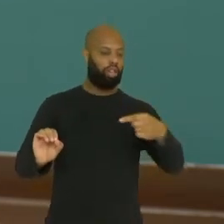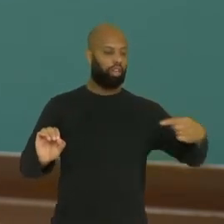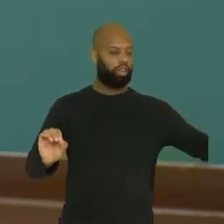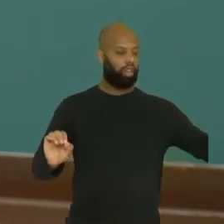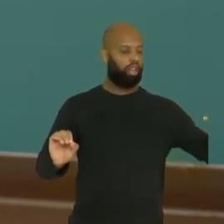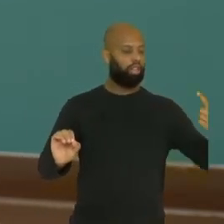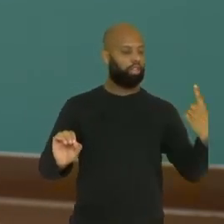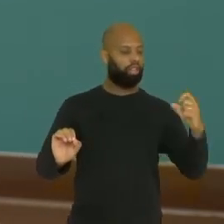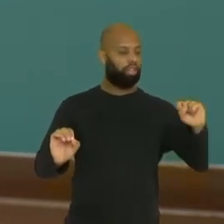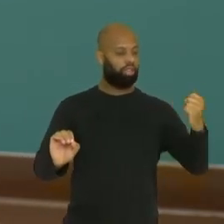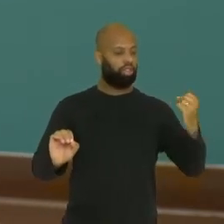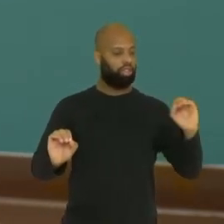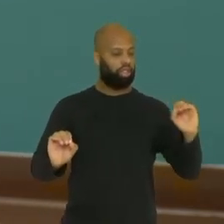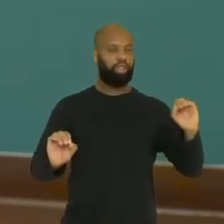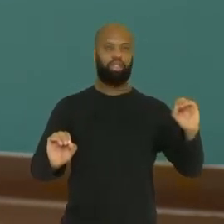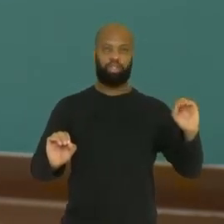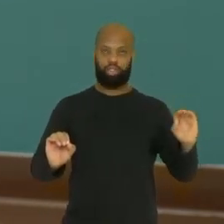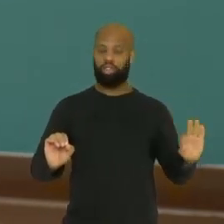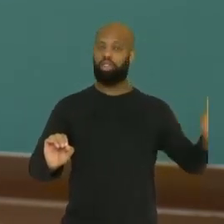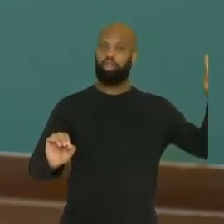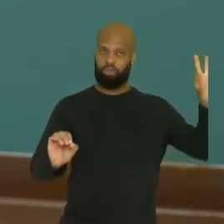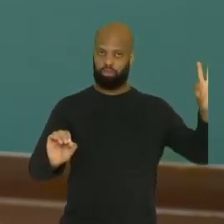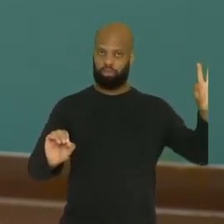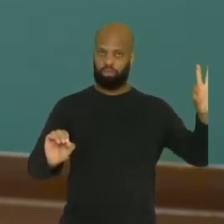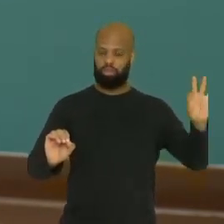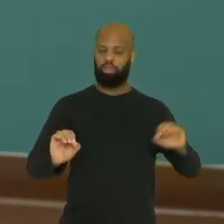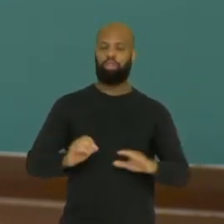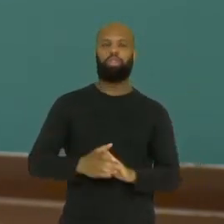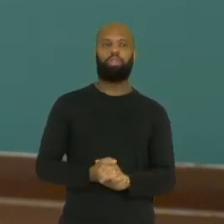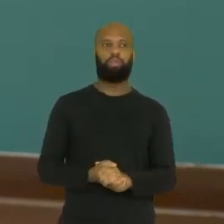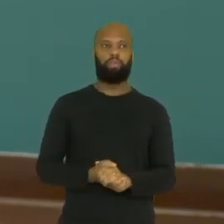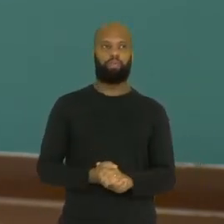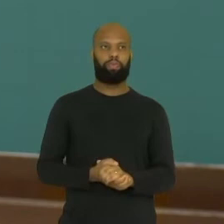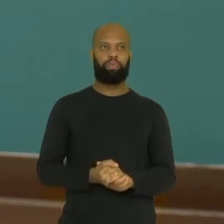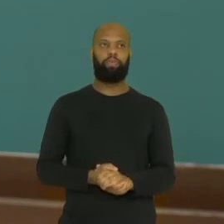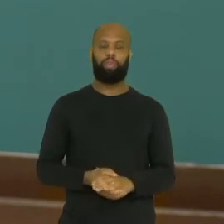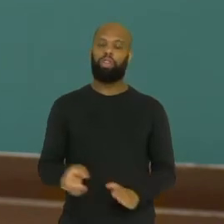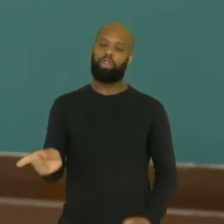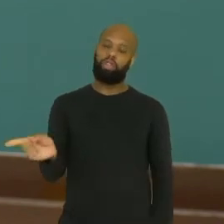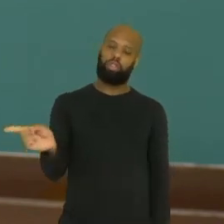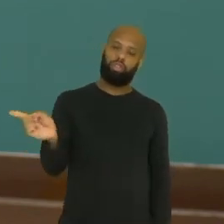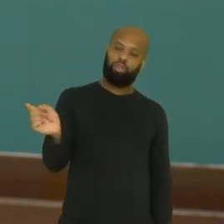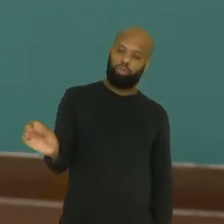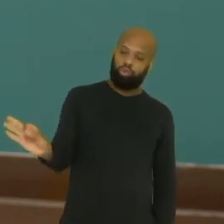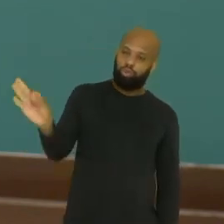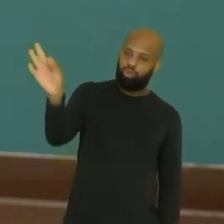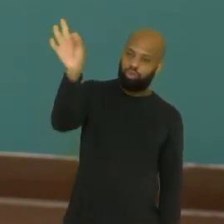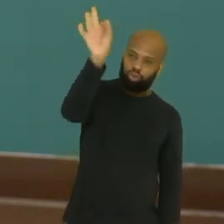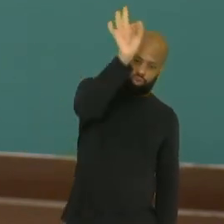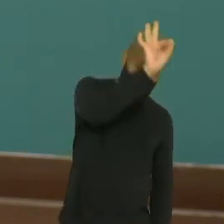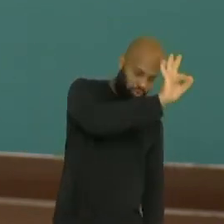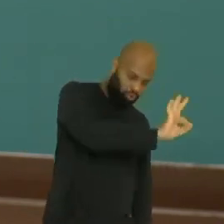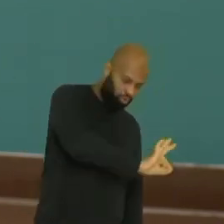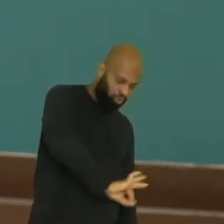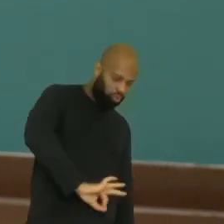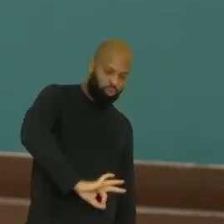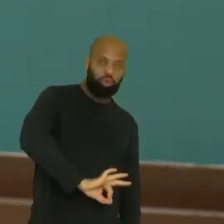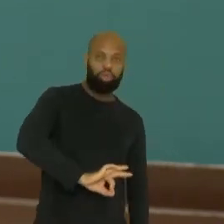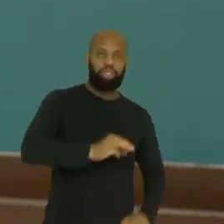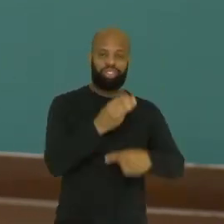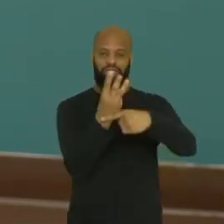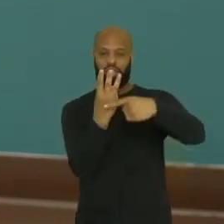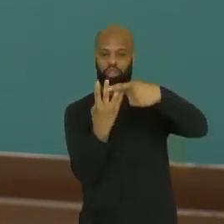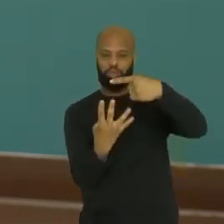círculo, seria um ângulo de meia volta, então um ângulo de 180 graus. Um ângulo de 3/4 de volta, você verifica